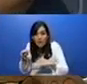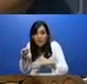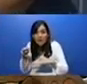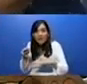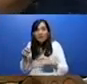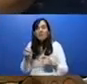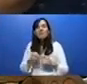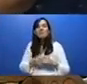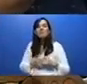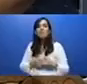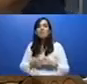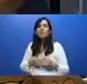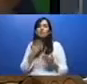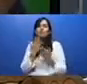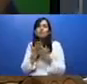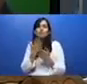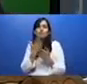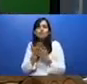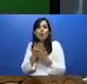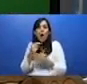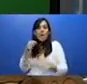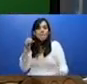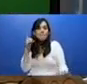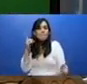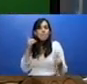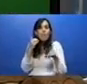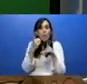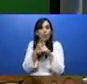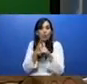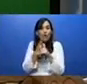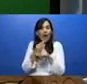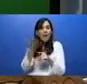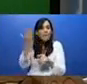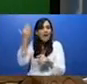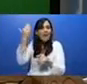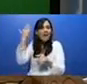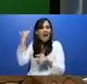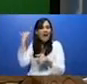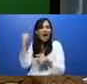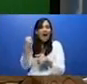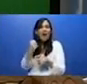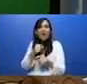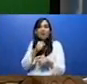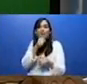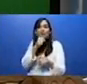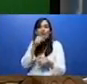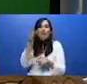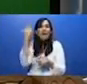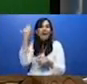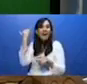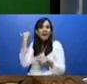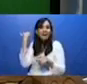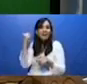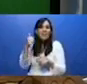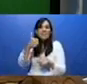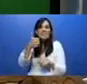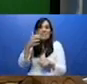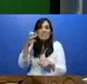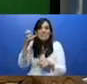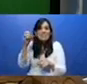existiu, tá? Eles descobriram que é um antepassado do tatu há cerca de 100